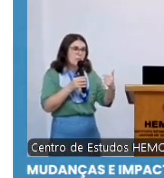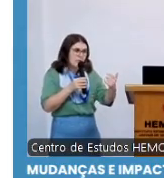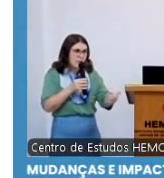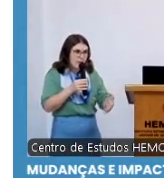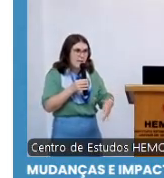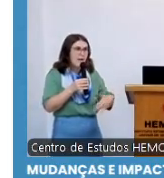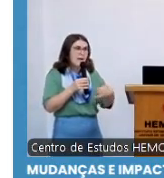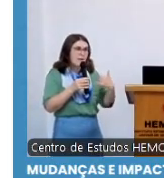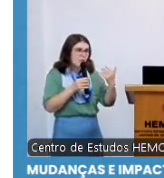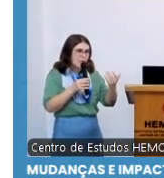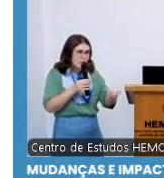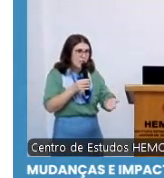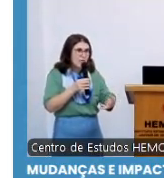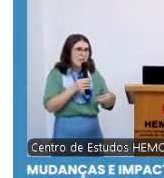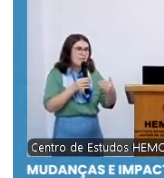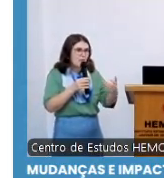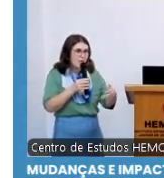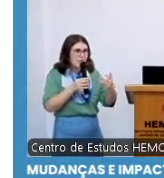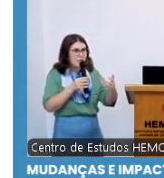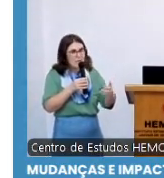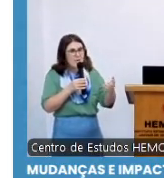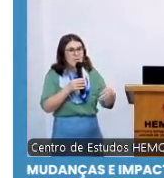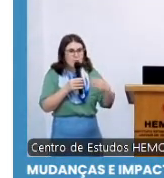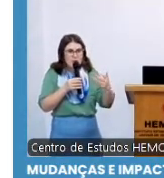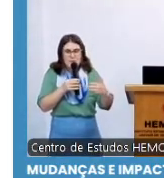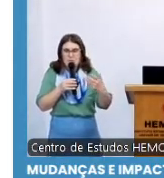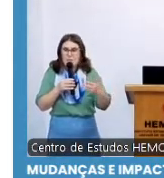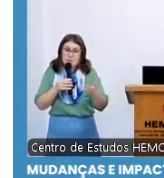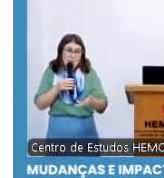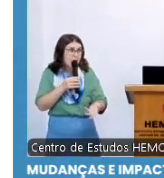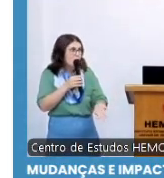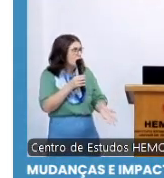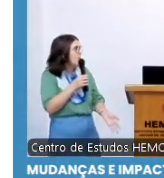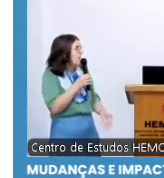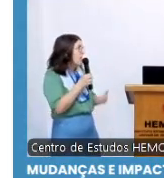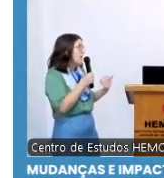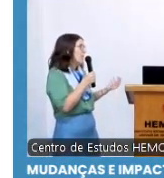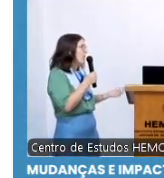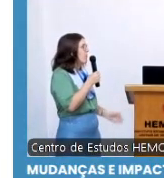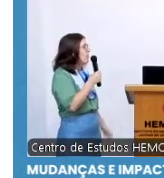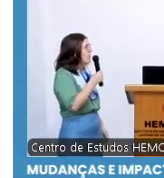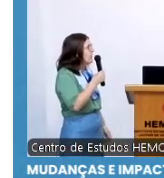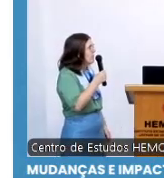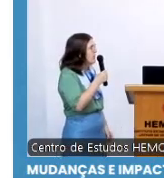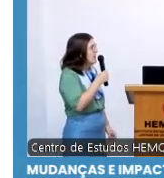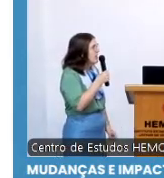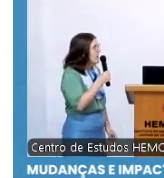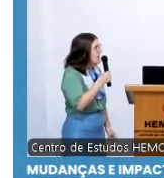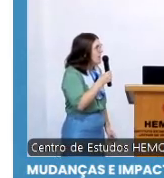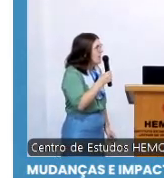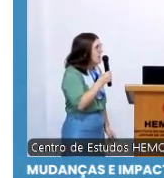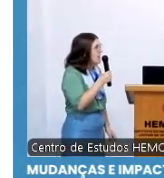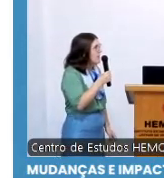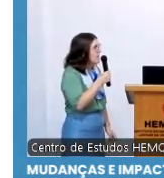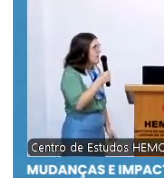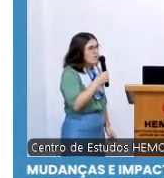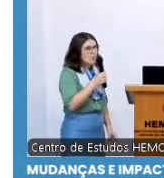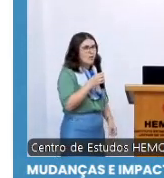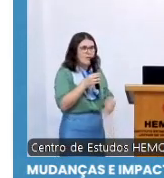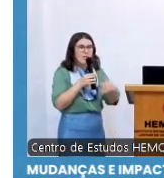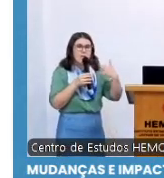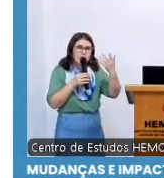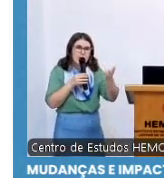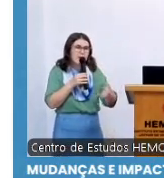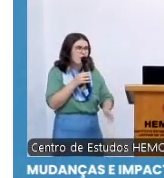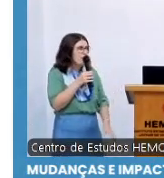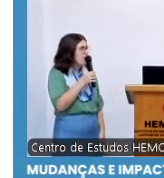de impossibilidade e de tentativas que o pesquisador apresente, que se possa abrir essa brecha,